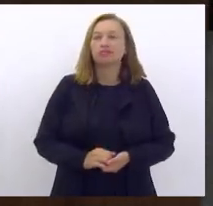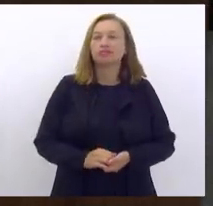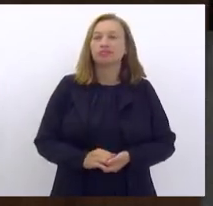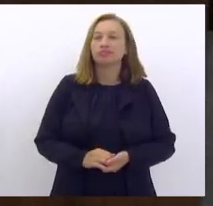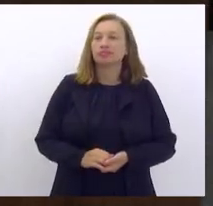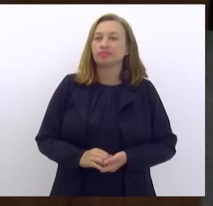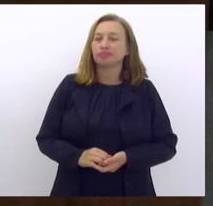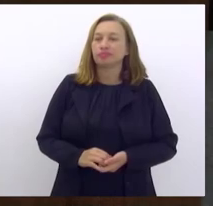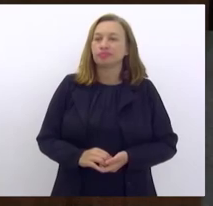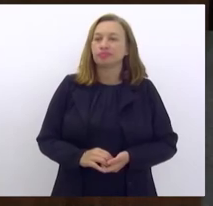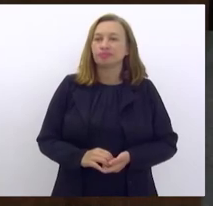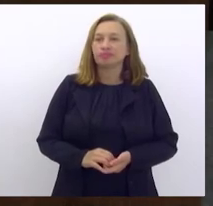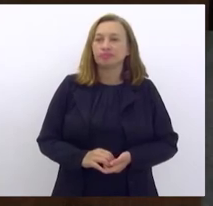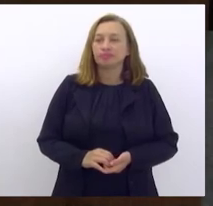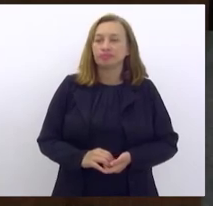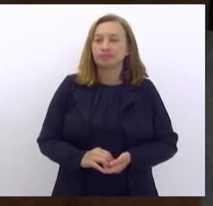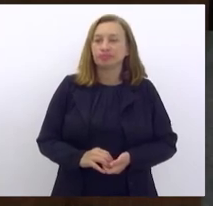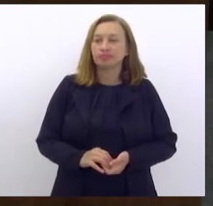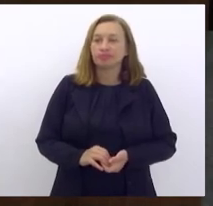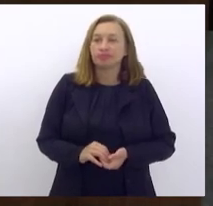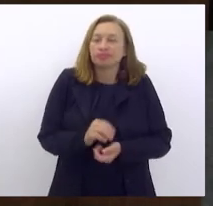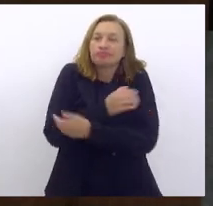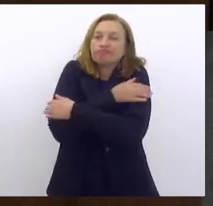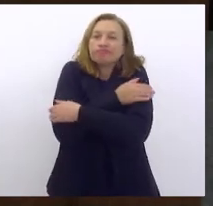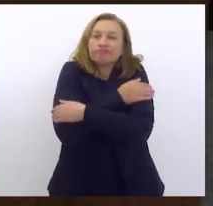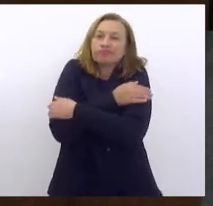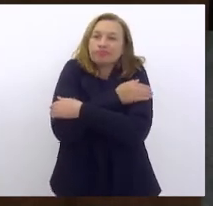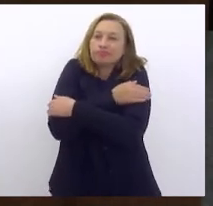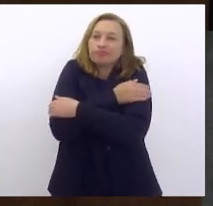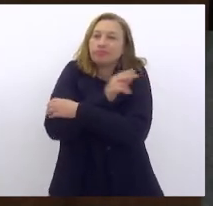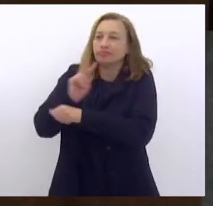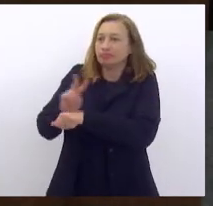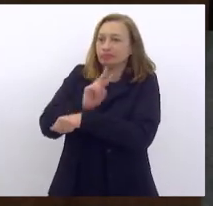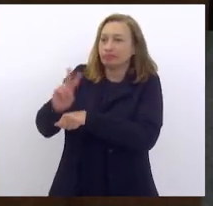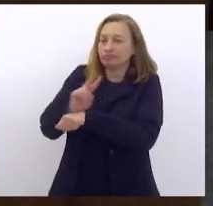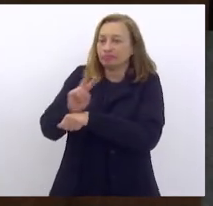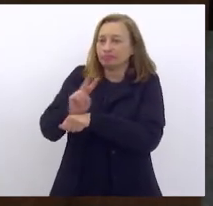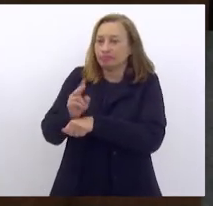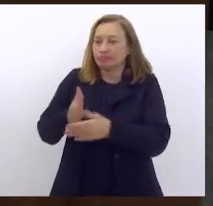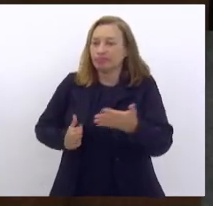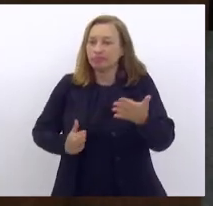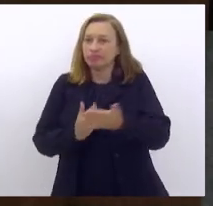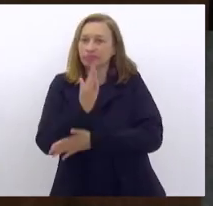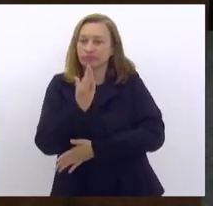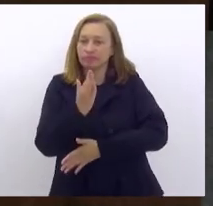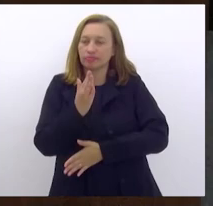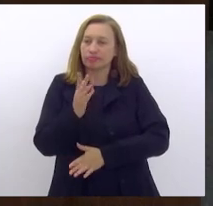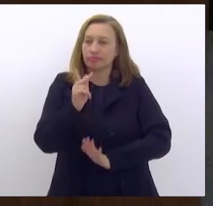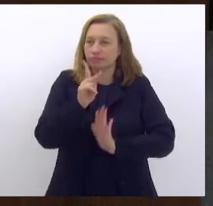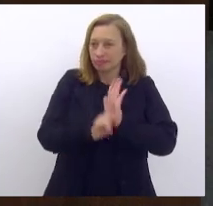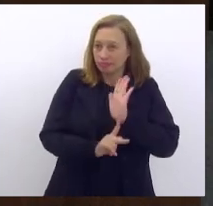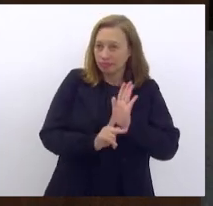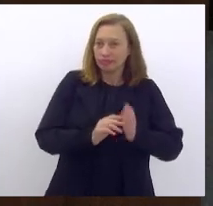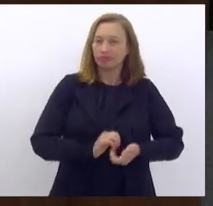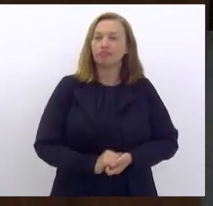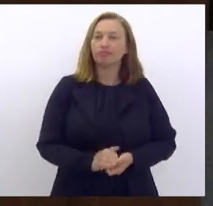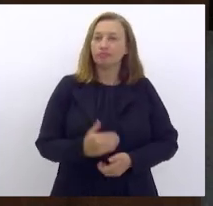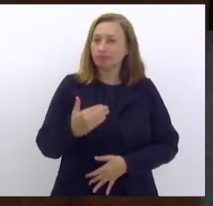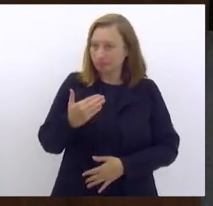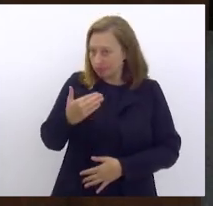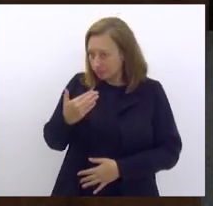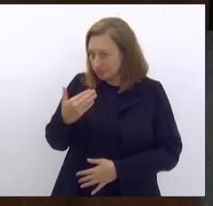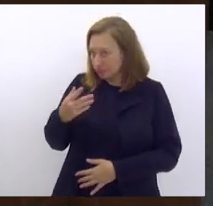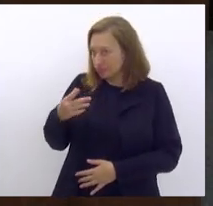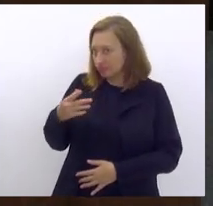para ela um abraço violeta pela aprovação desse projeto. Foi-me solicitado